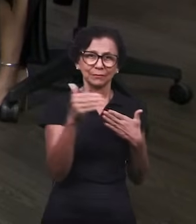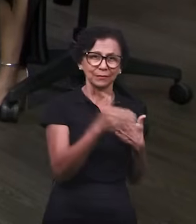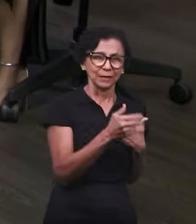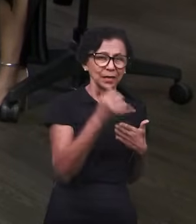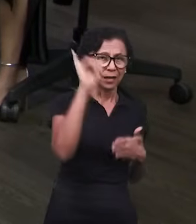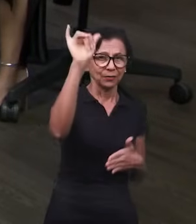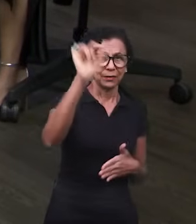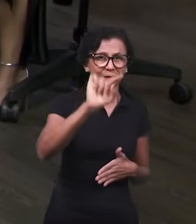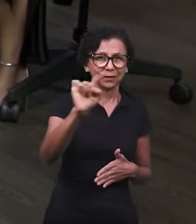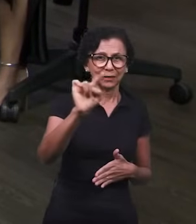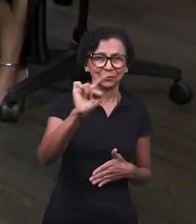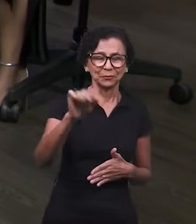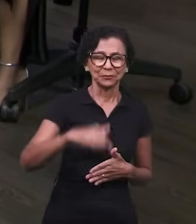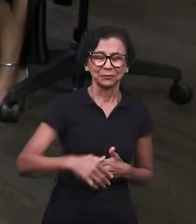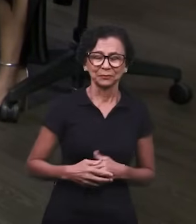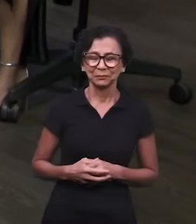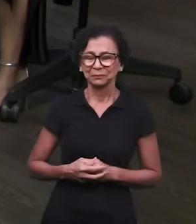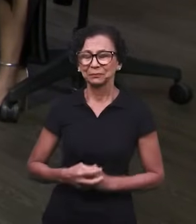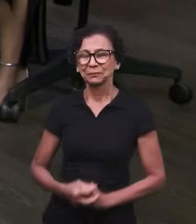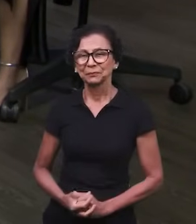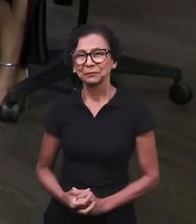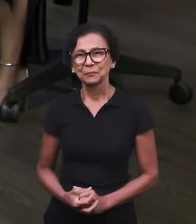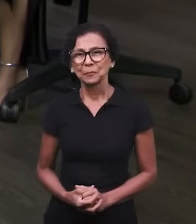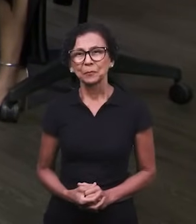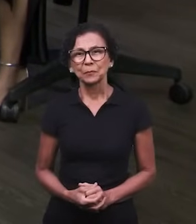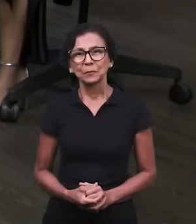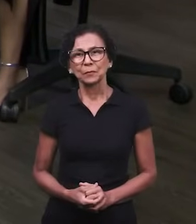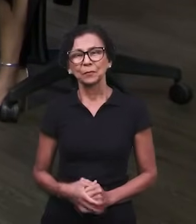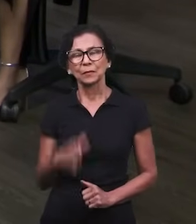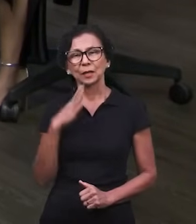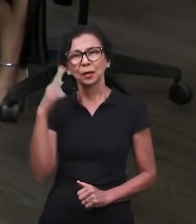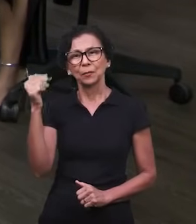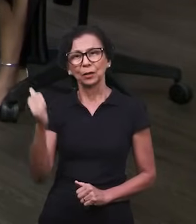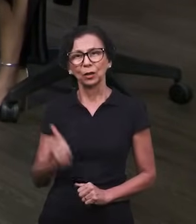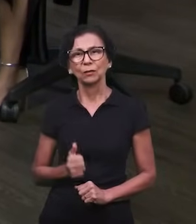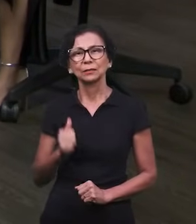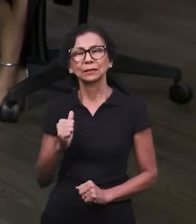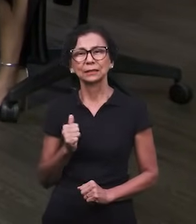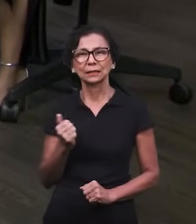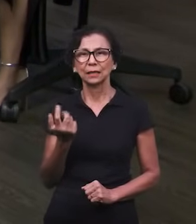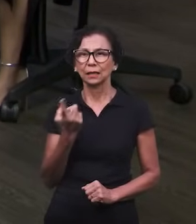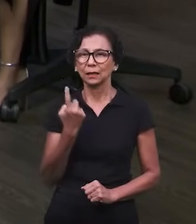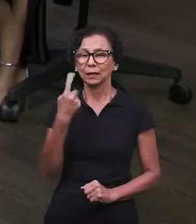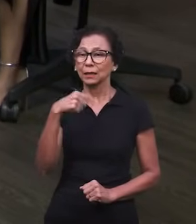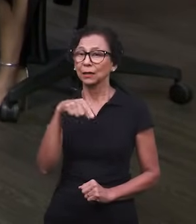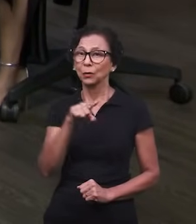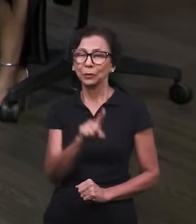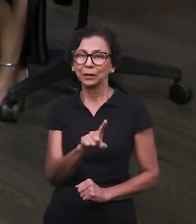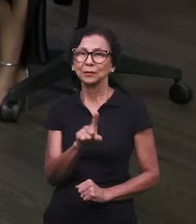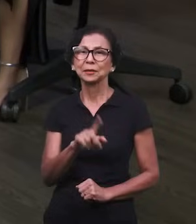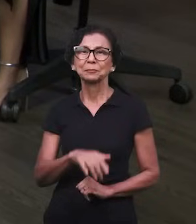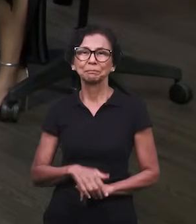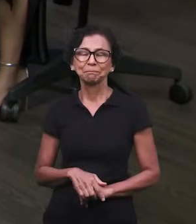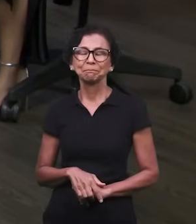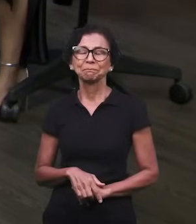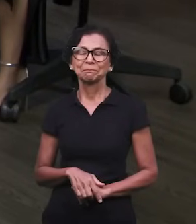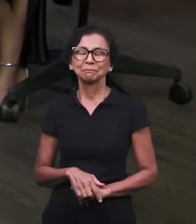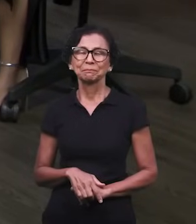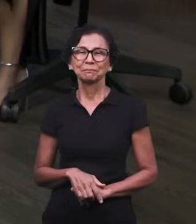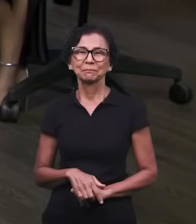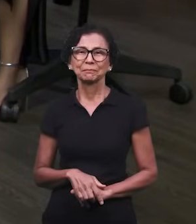Eu queria juntar essa pergunta com a anterior, né, quando os irmãos perguntaram sobre a questão do